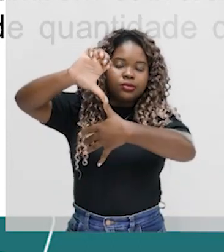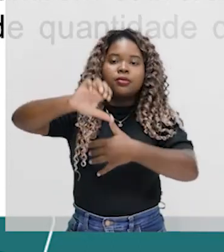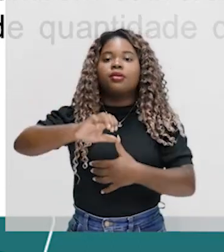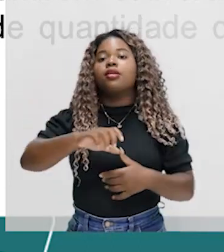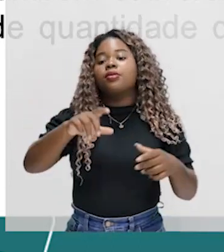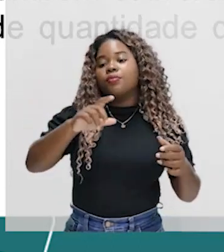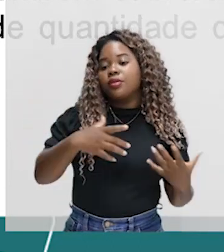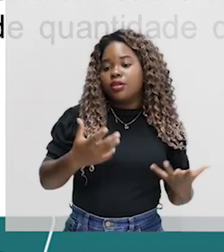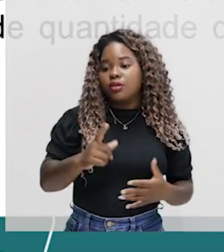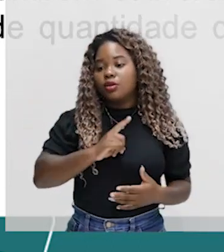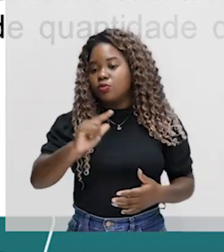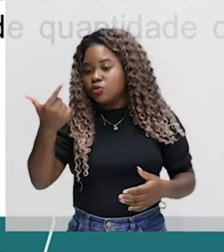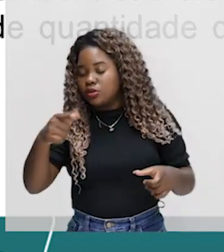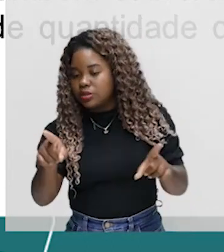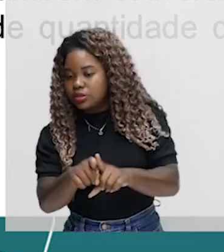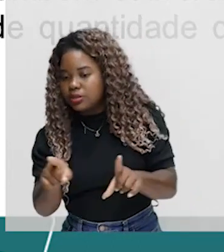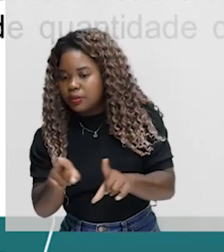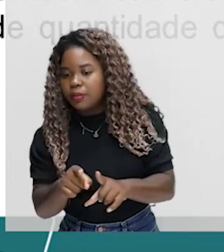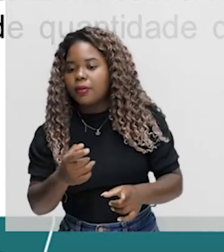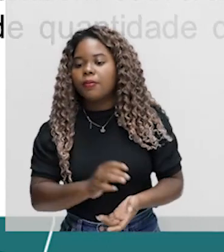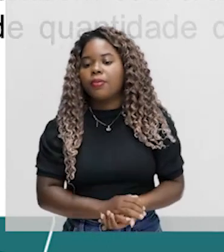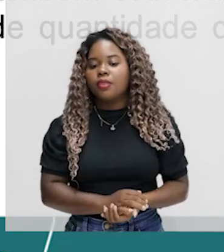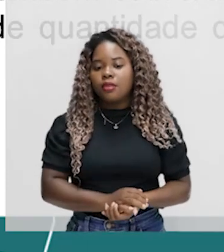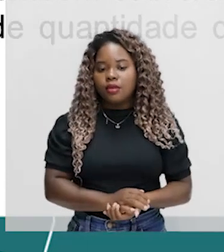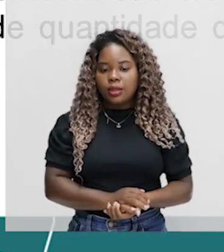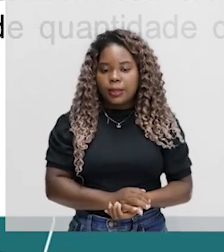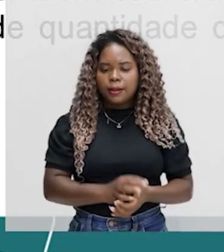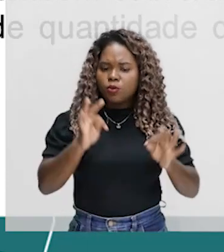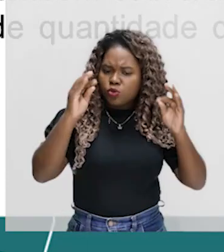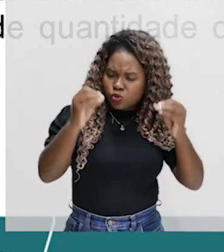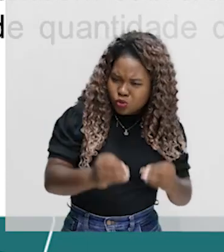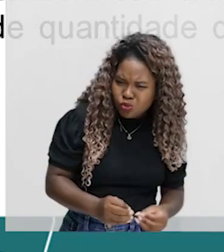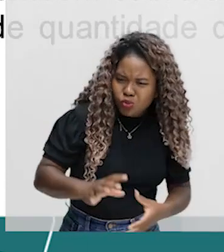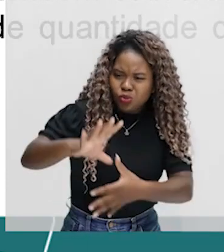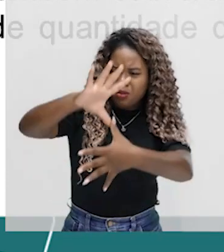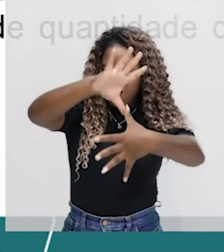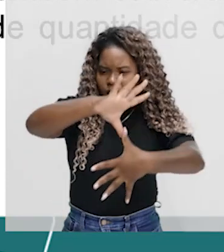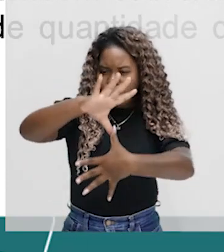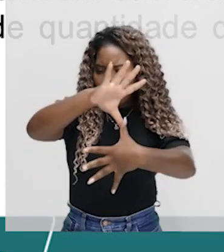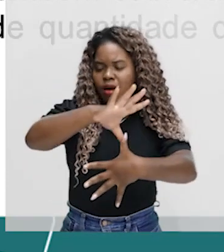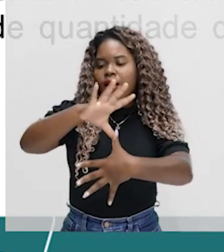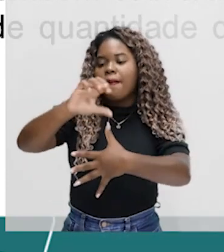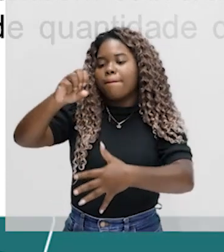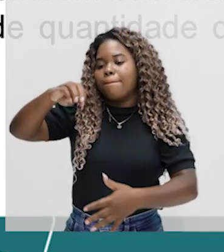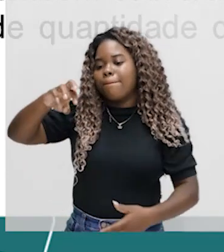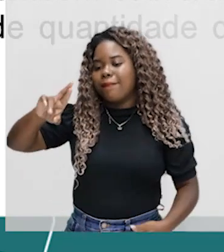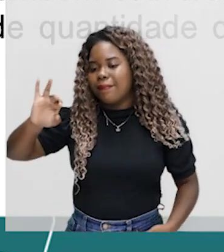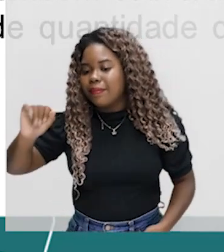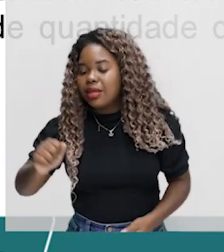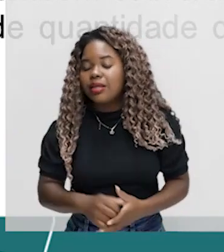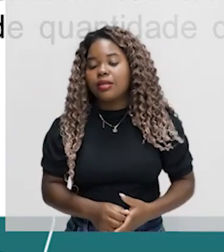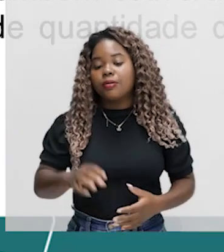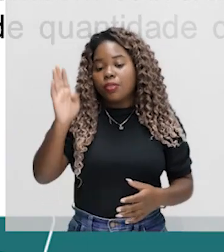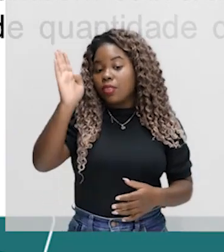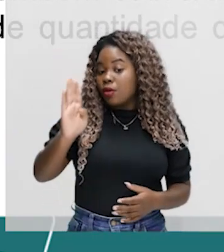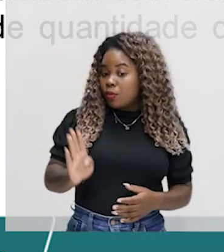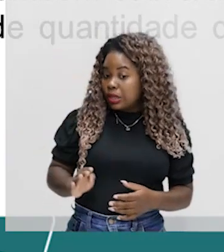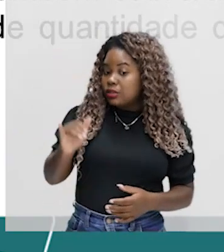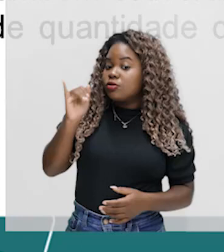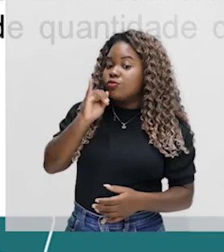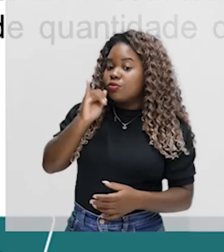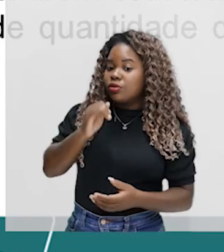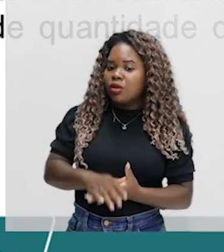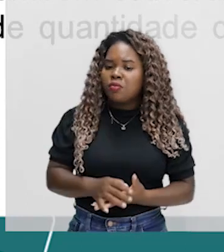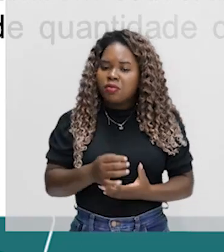Central. Então, eu estou me referindo à América como um todo, tá? O continente americano. Sendo que o Brasil é uma